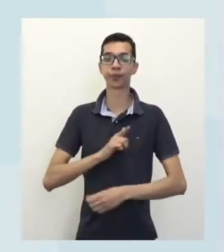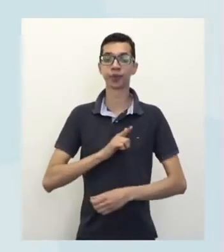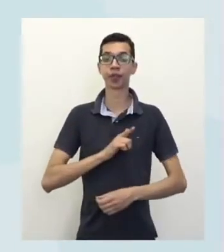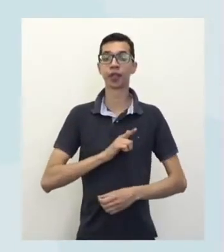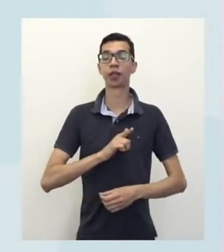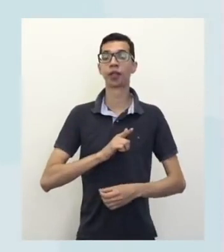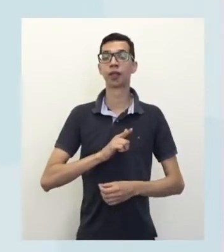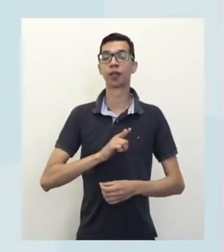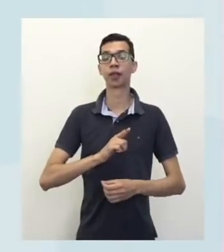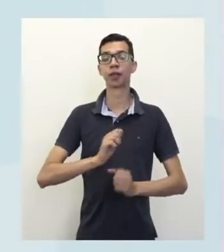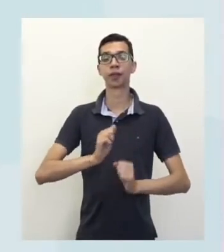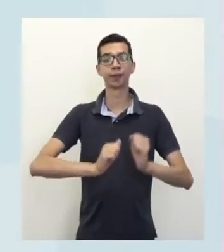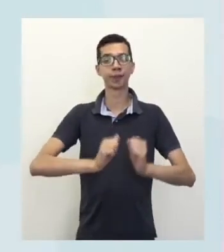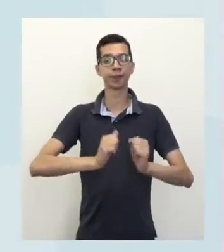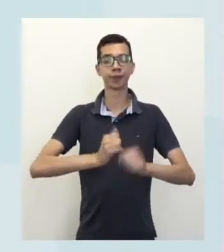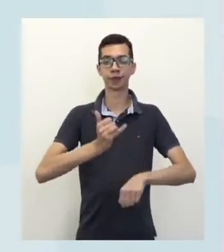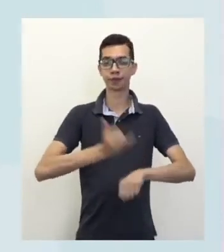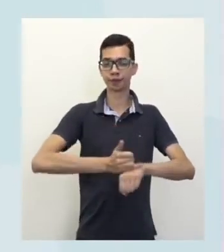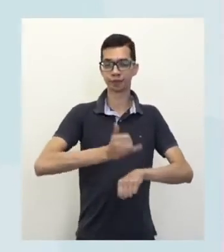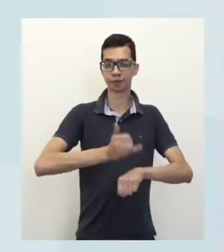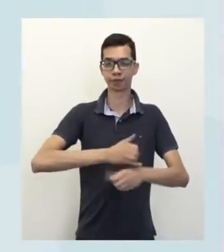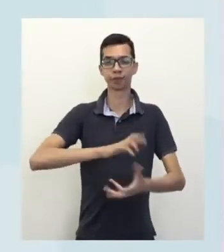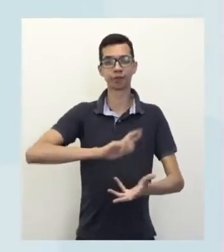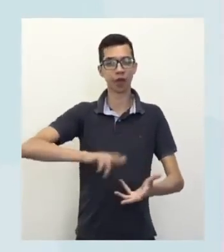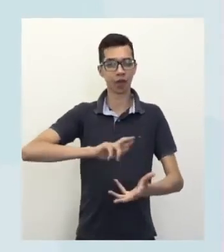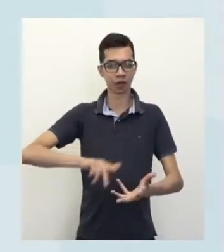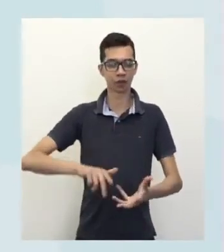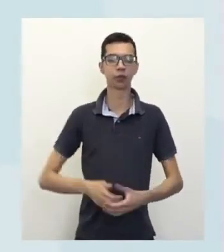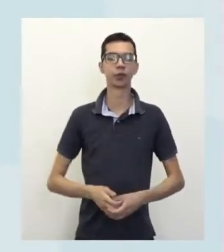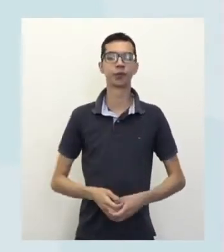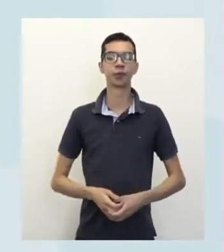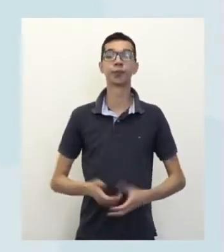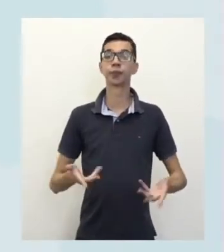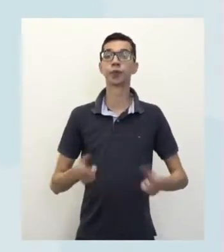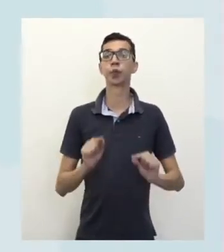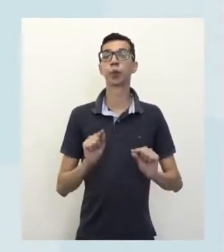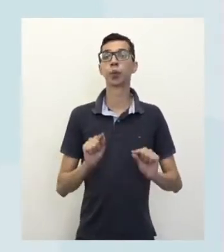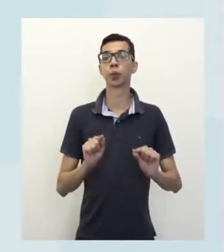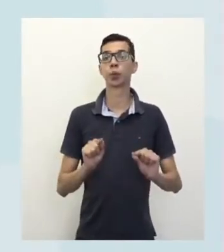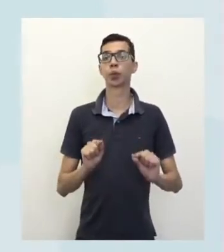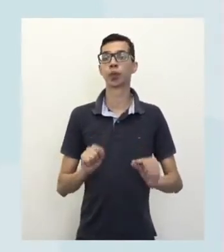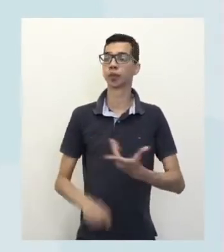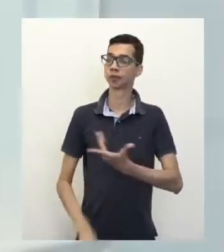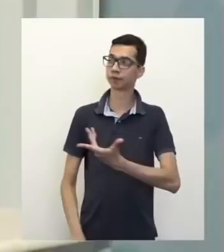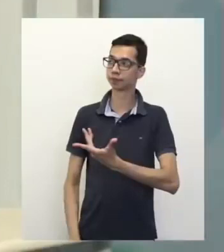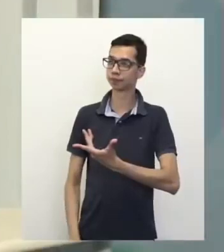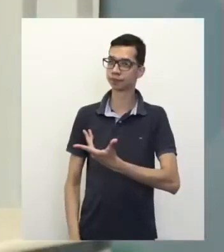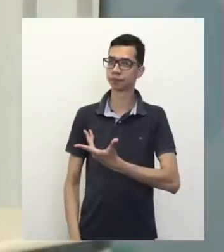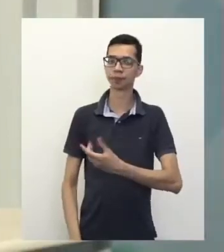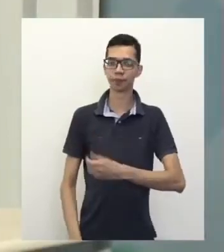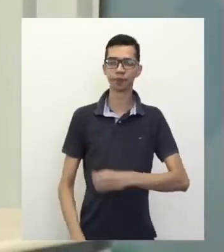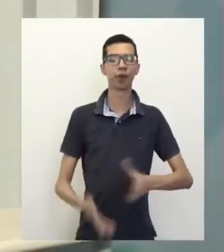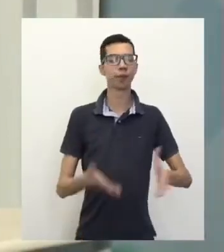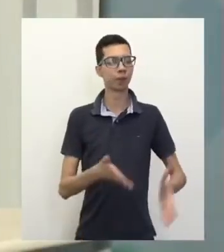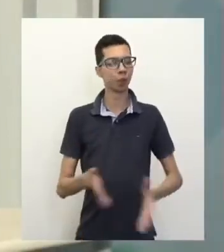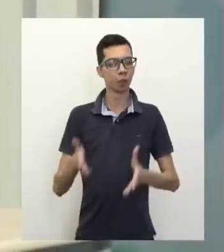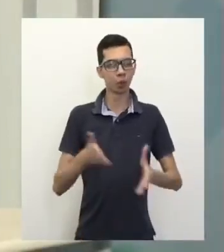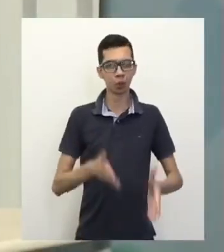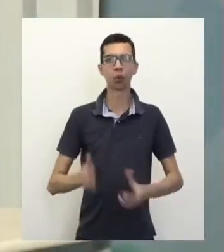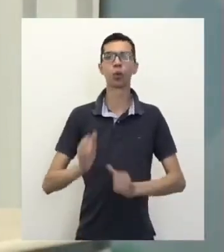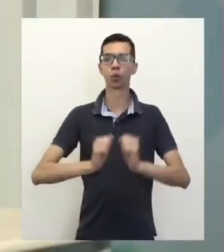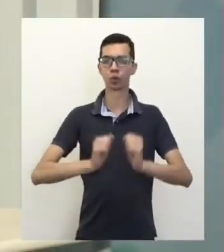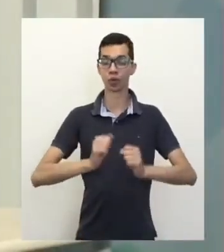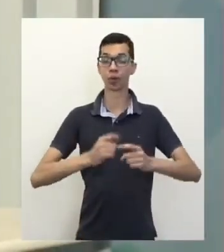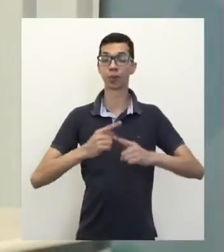metalúrgica. Então, esse tipo, né, corresponde à infraestrutura de toda uma produção industrial, porque vai ser ela que vai